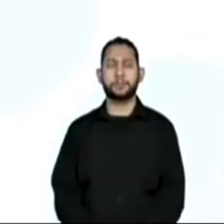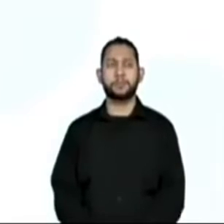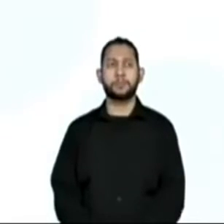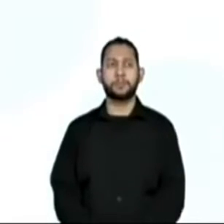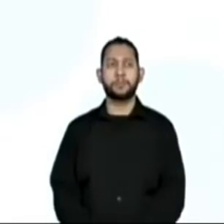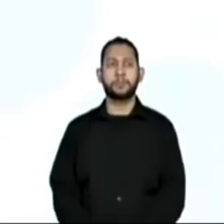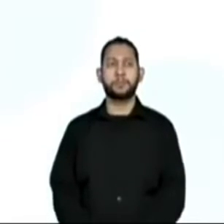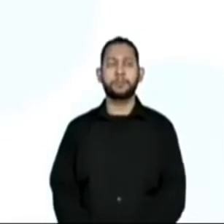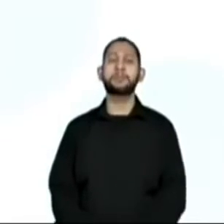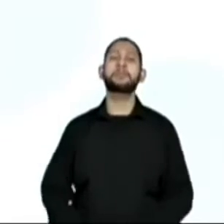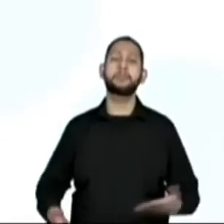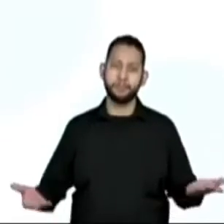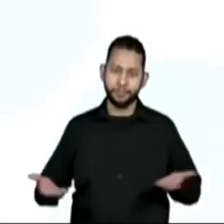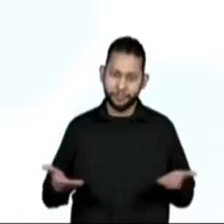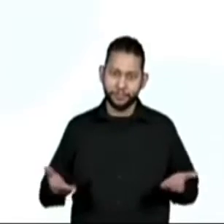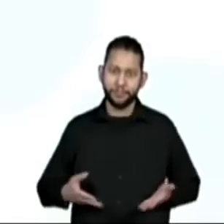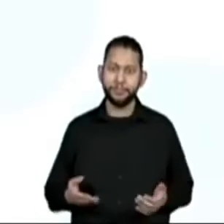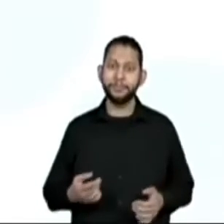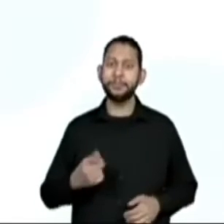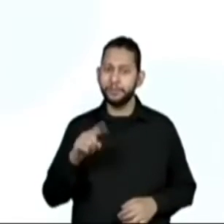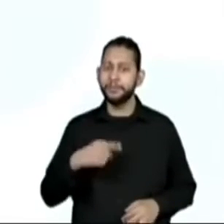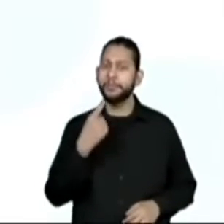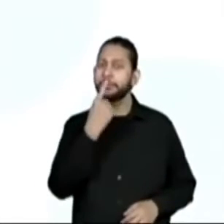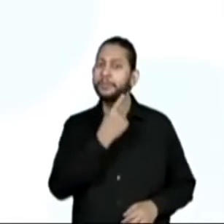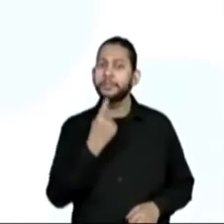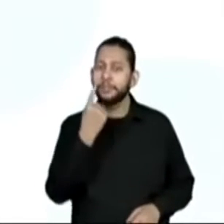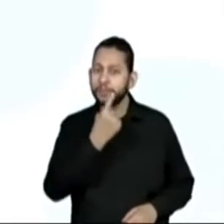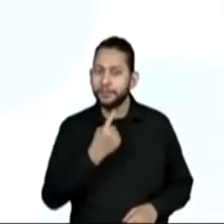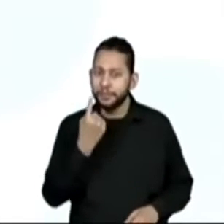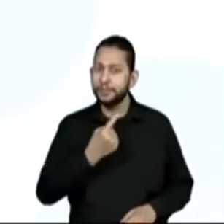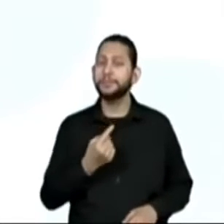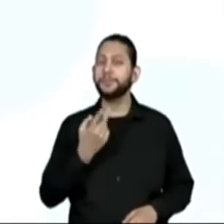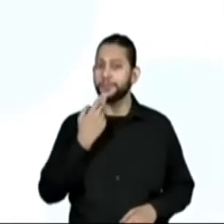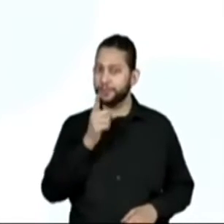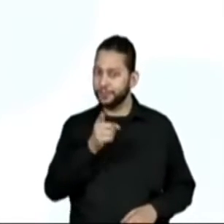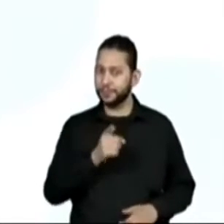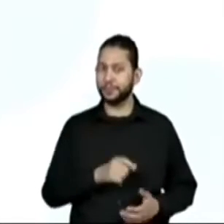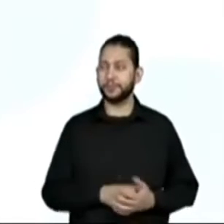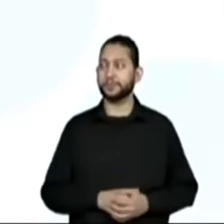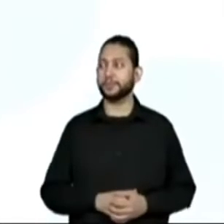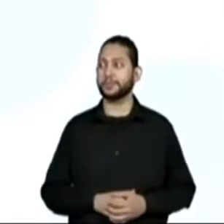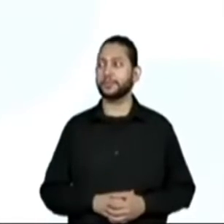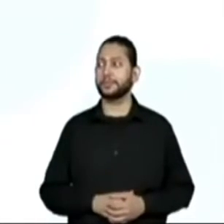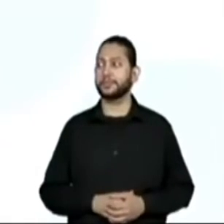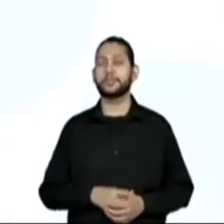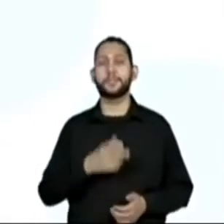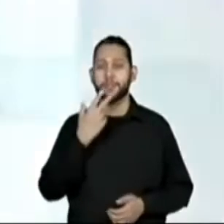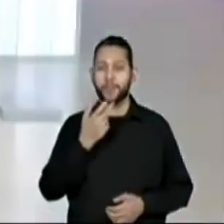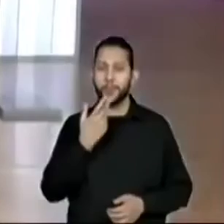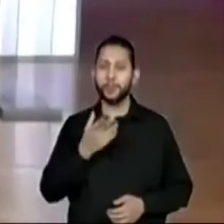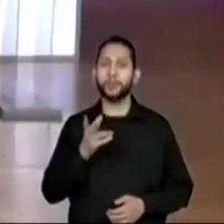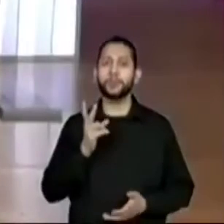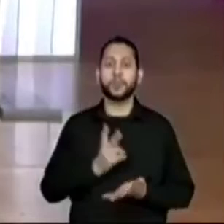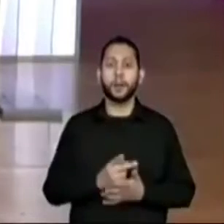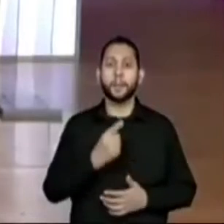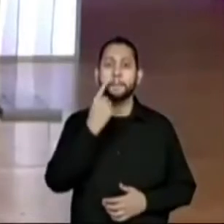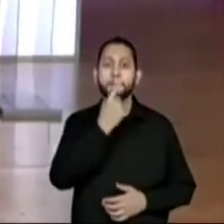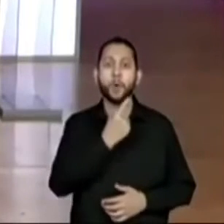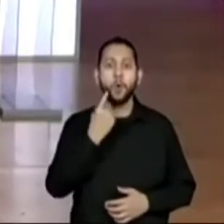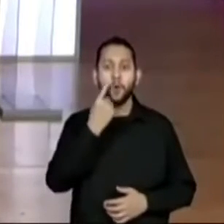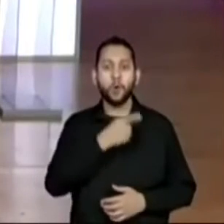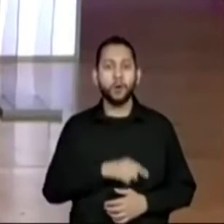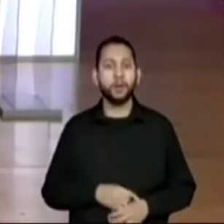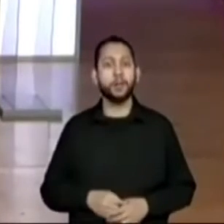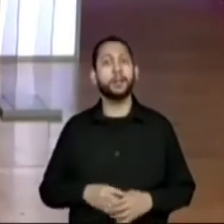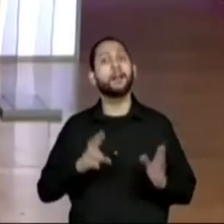Isso, e aí acho que agora chegamos ali onde eles já estão falando, ó, faz um bom tempo, falando da boca, que Eles